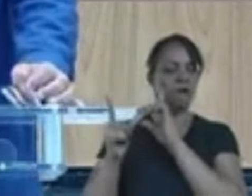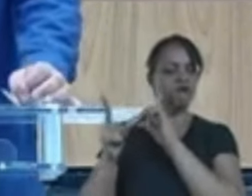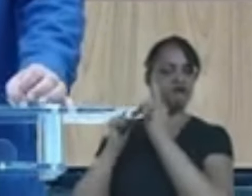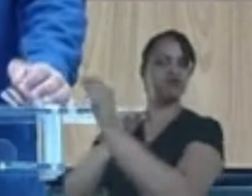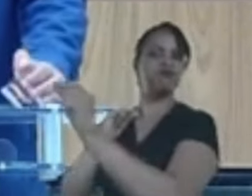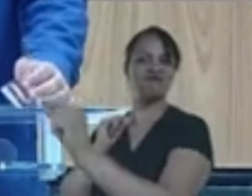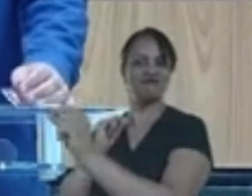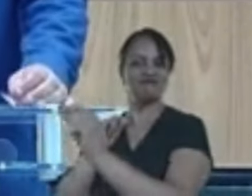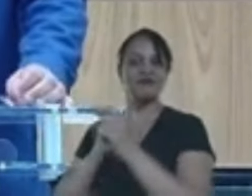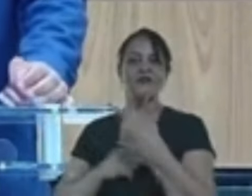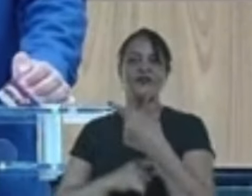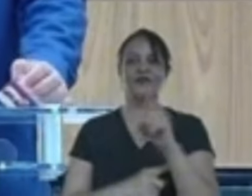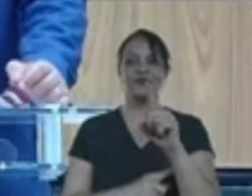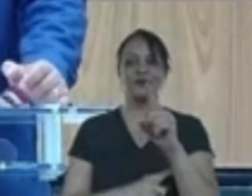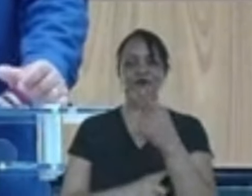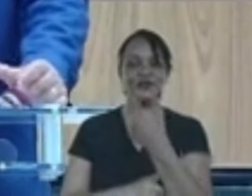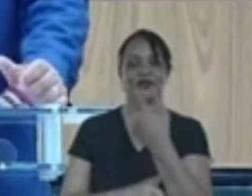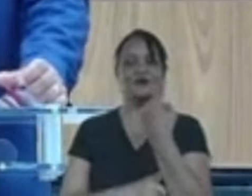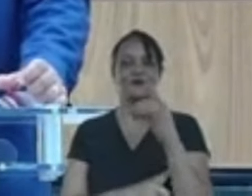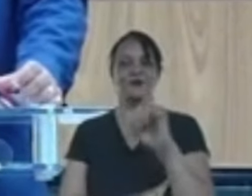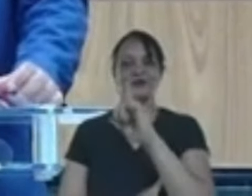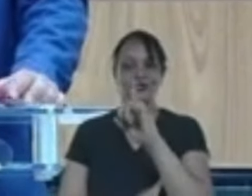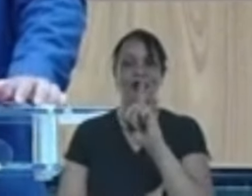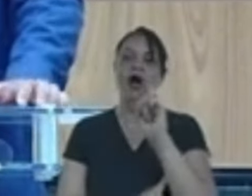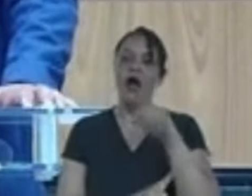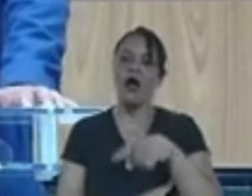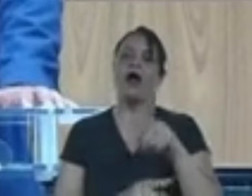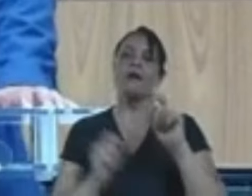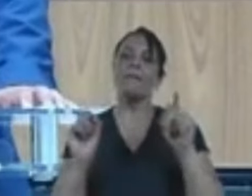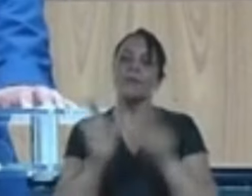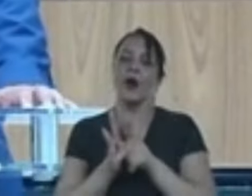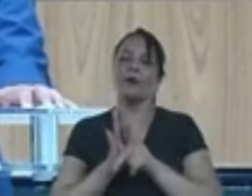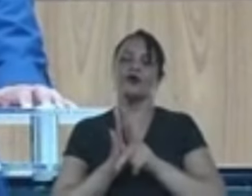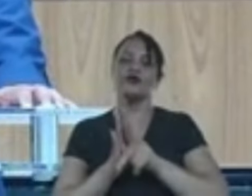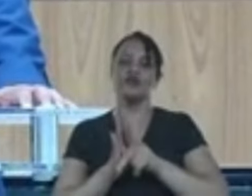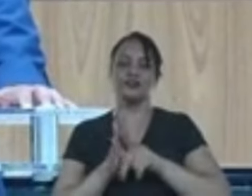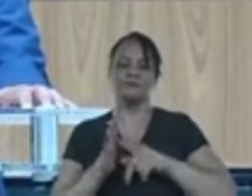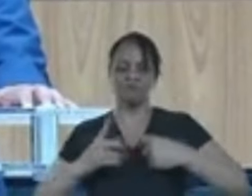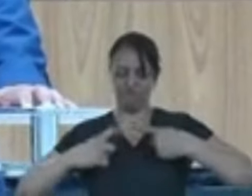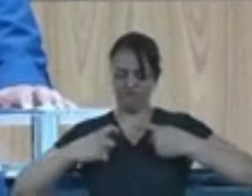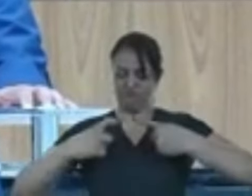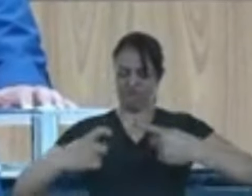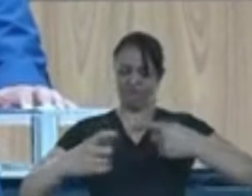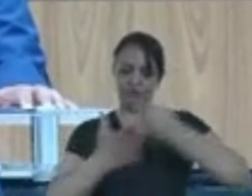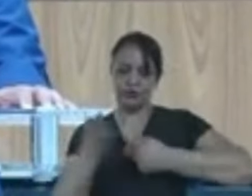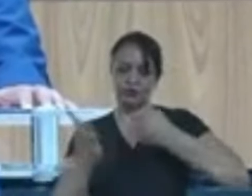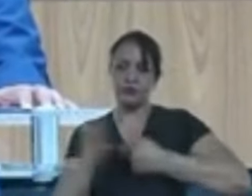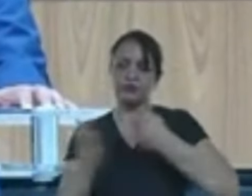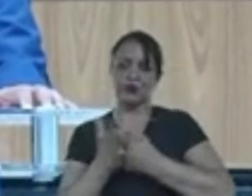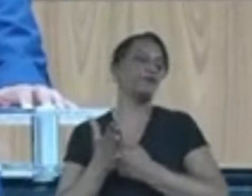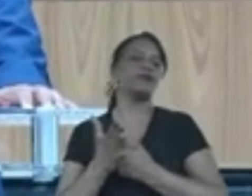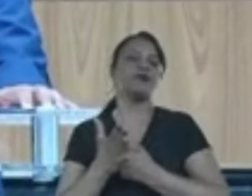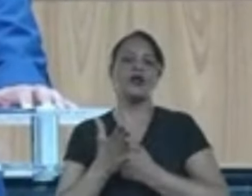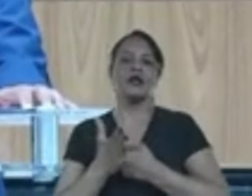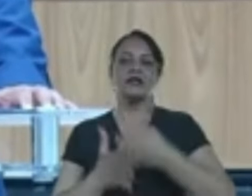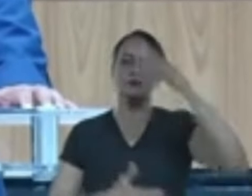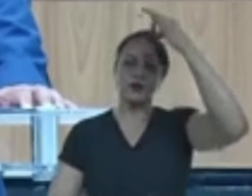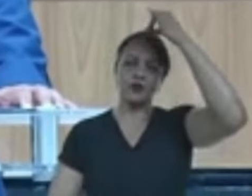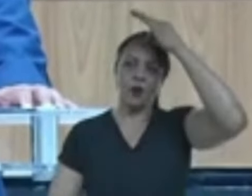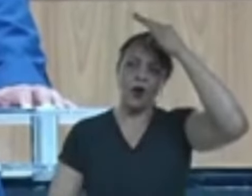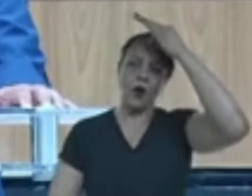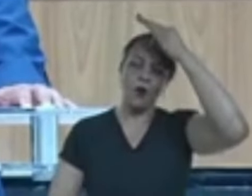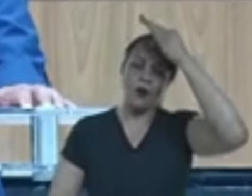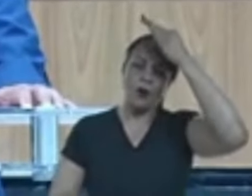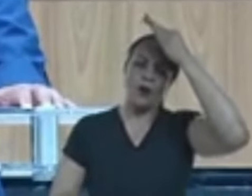um dia de. Esses 21 dias serão dias de batalha espiritual em favor da igreja, em favor da nossa família.